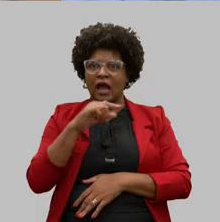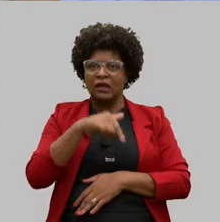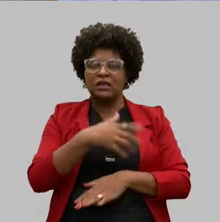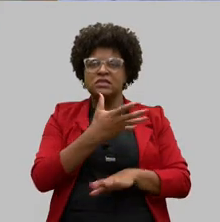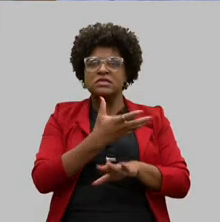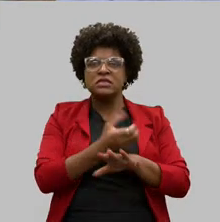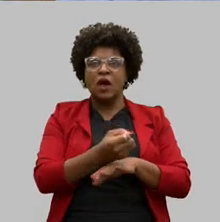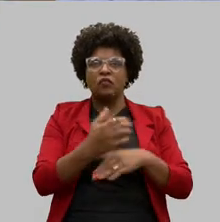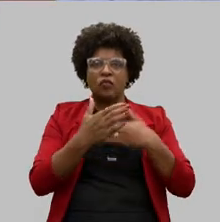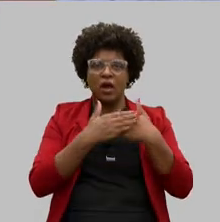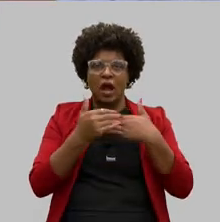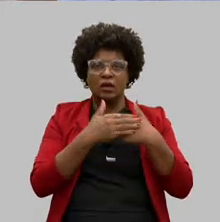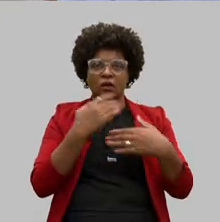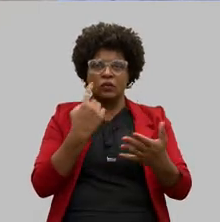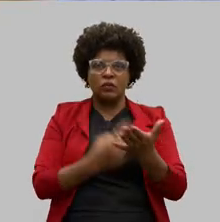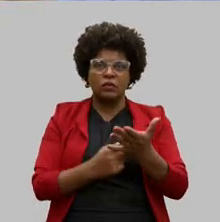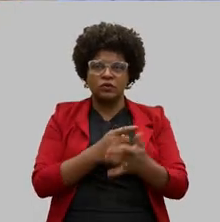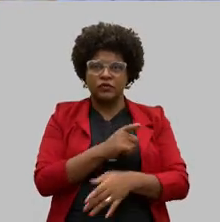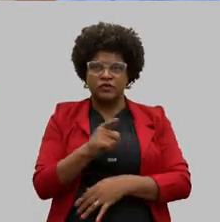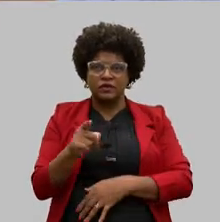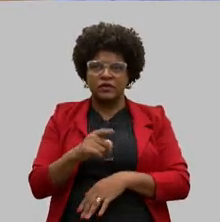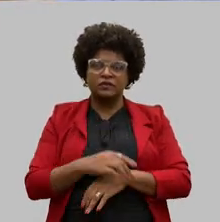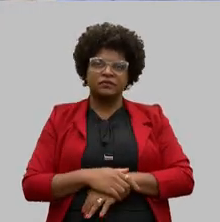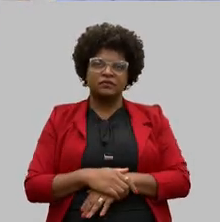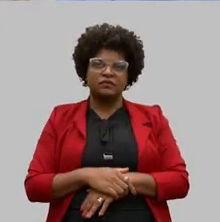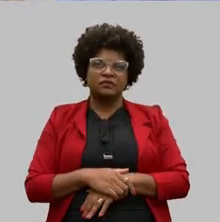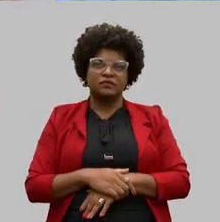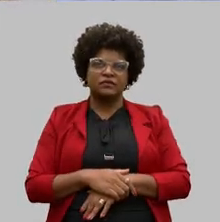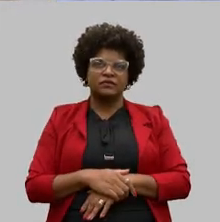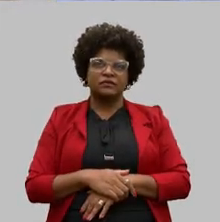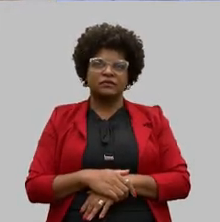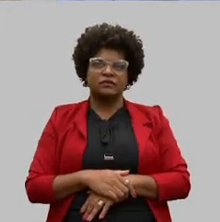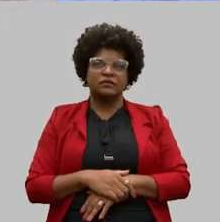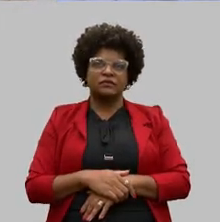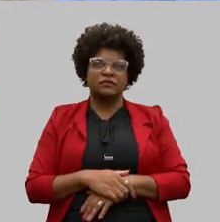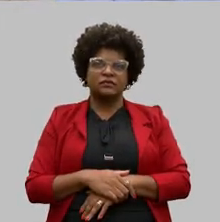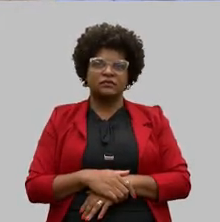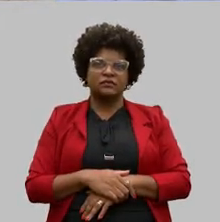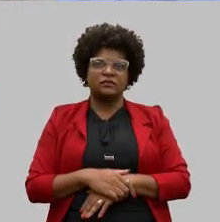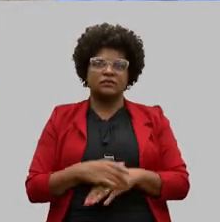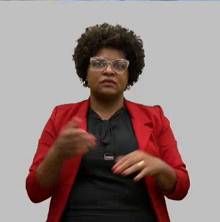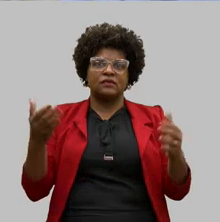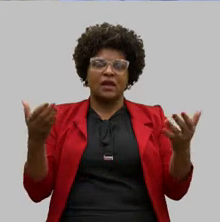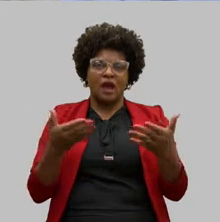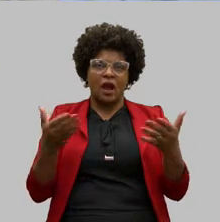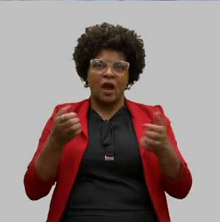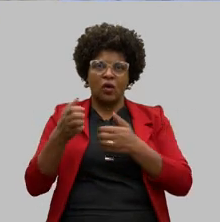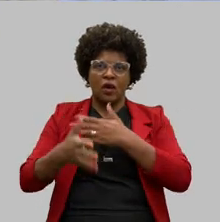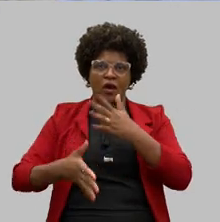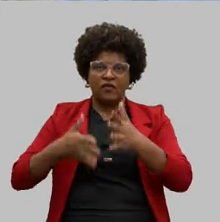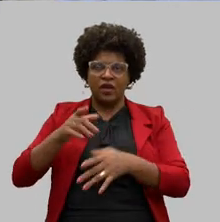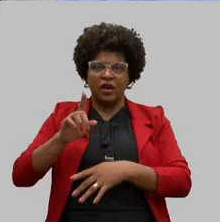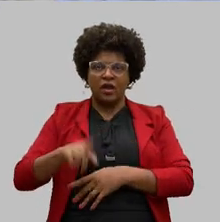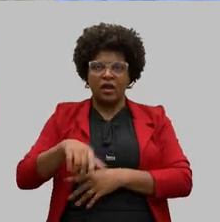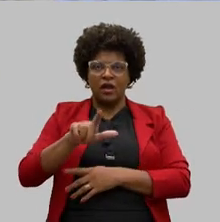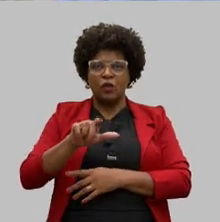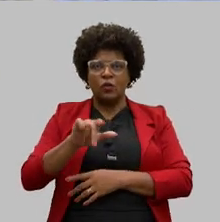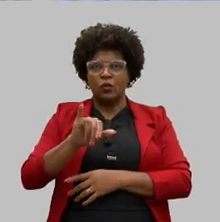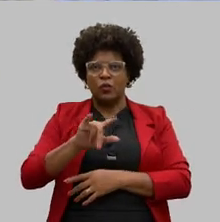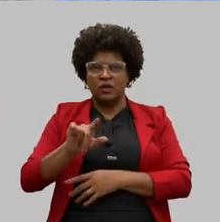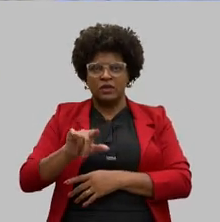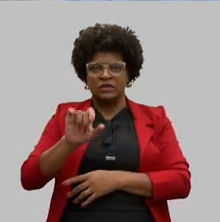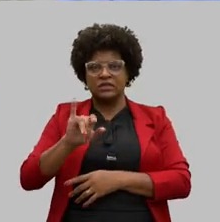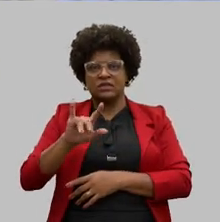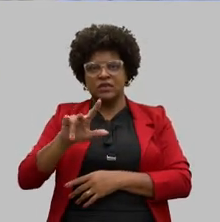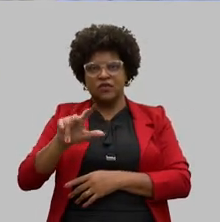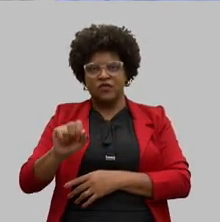nosso compromisso muito obrigado viu eu passo a palavra agora para doí Silva Campos subsecretário da subsecretaria de Direitos